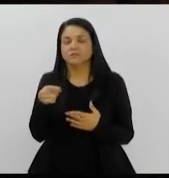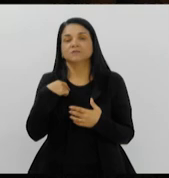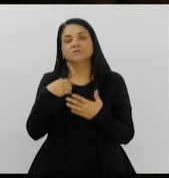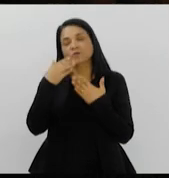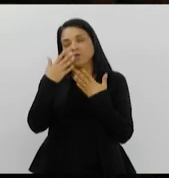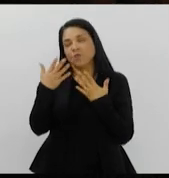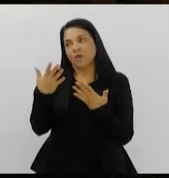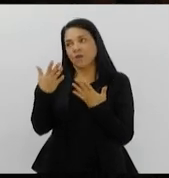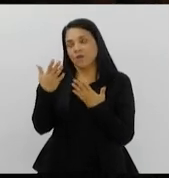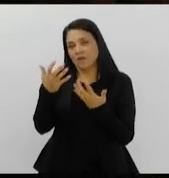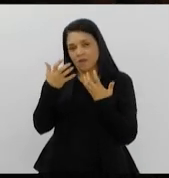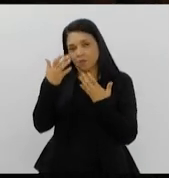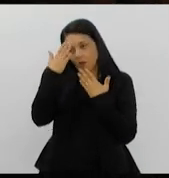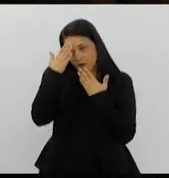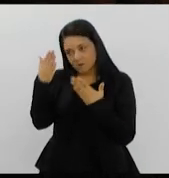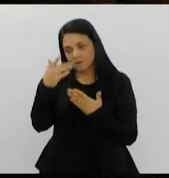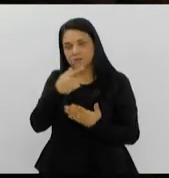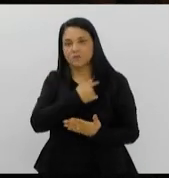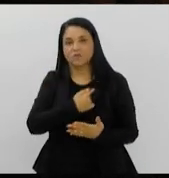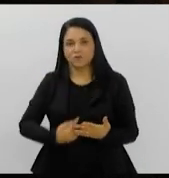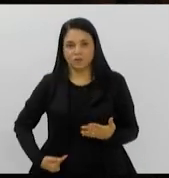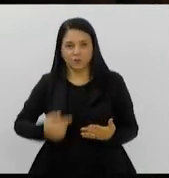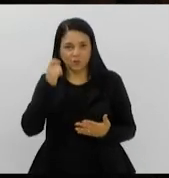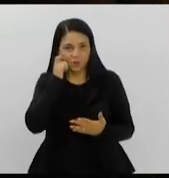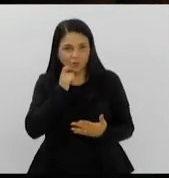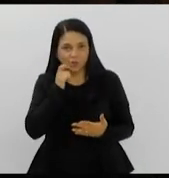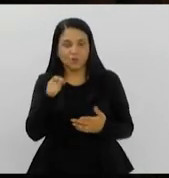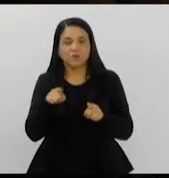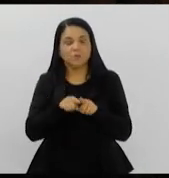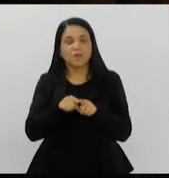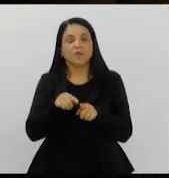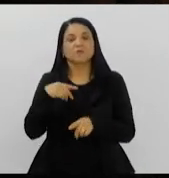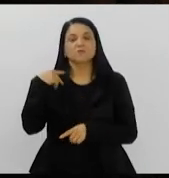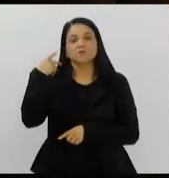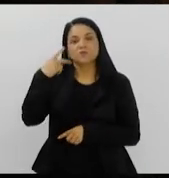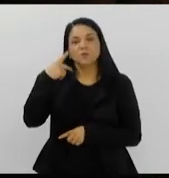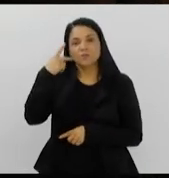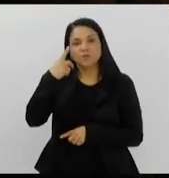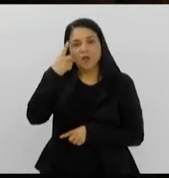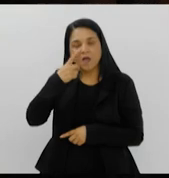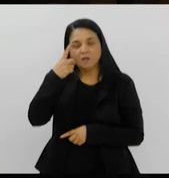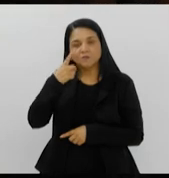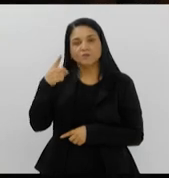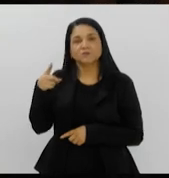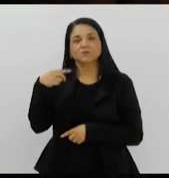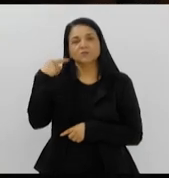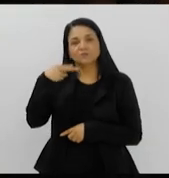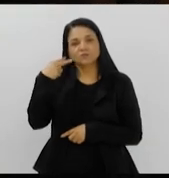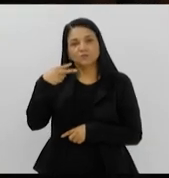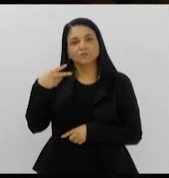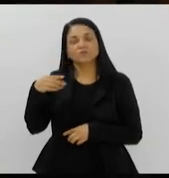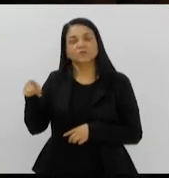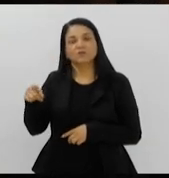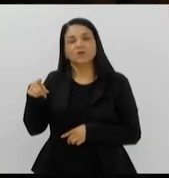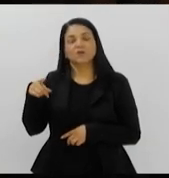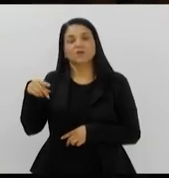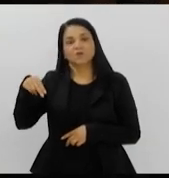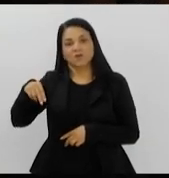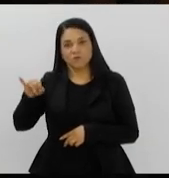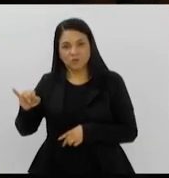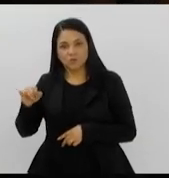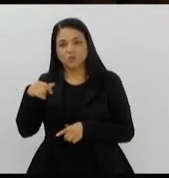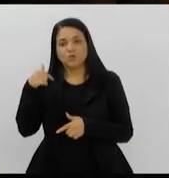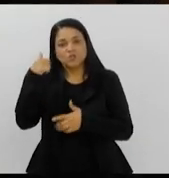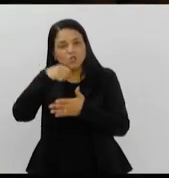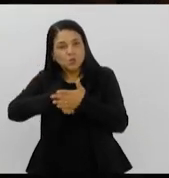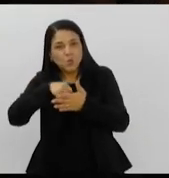Cláudio Castro, agradecer aos nossos deputados da cidade de Nova Iguaçu, que é uma briga de todos pelo batalhão da